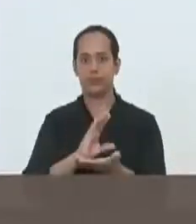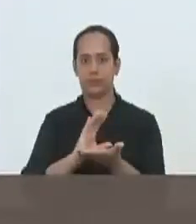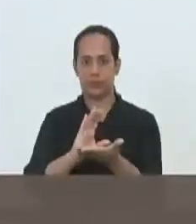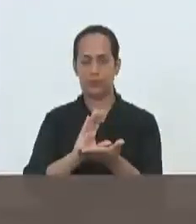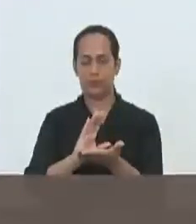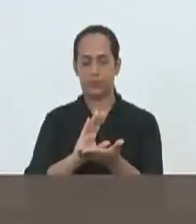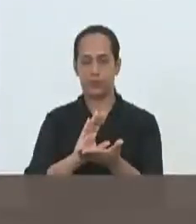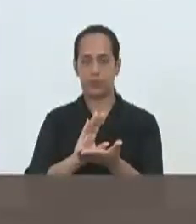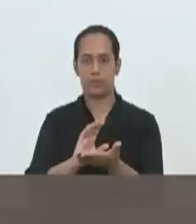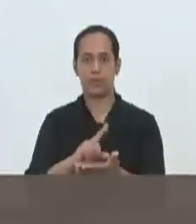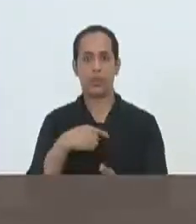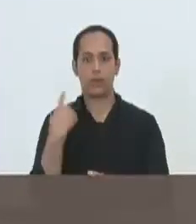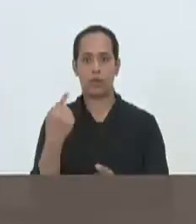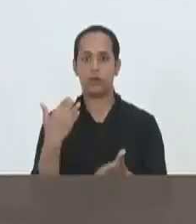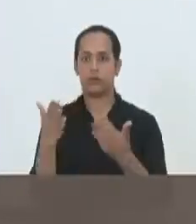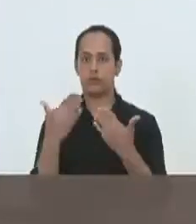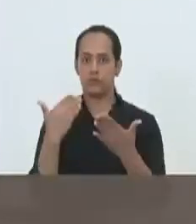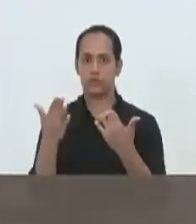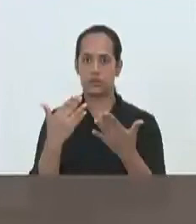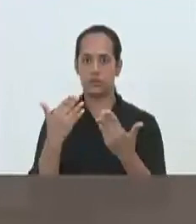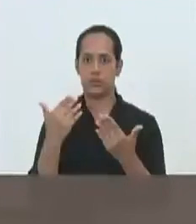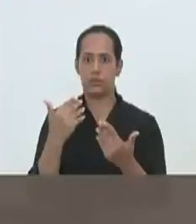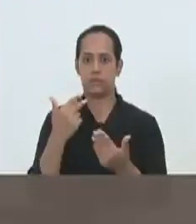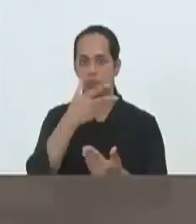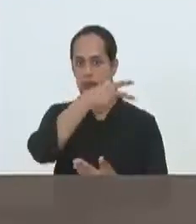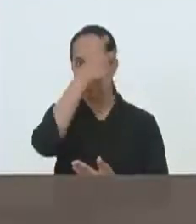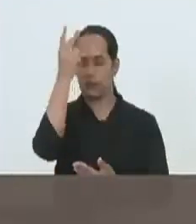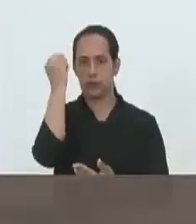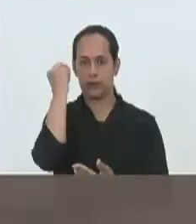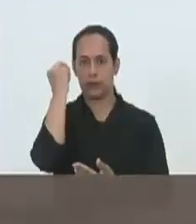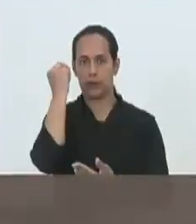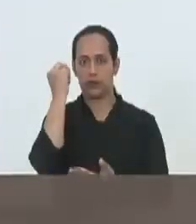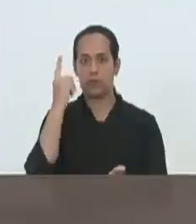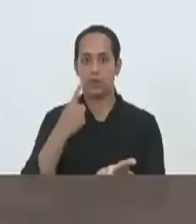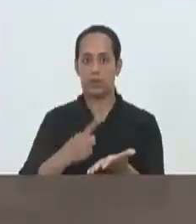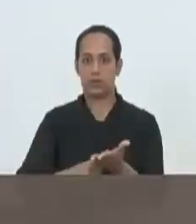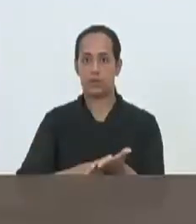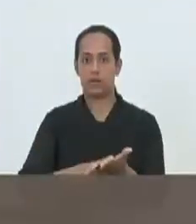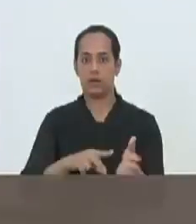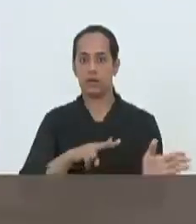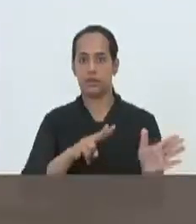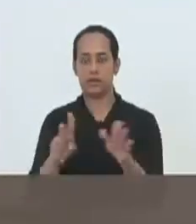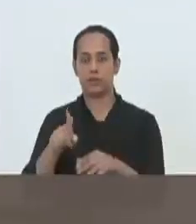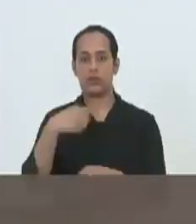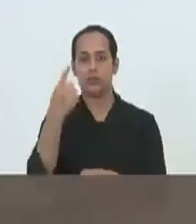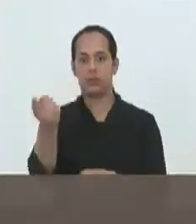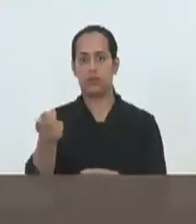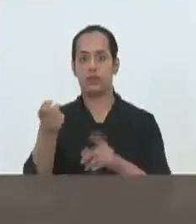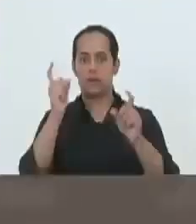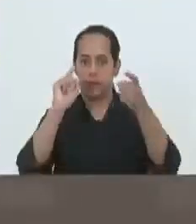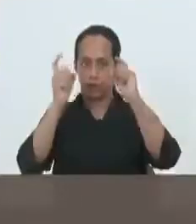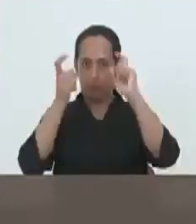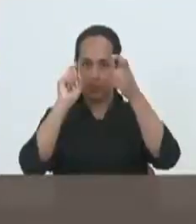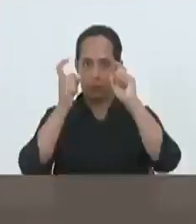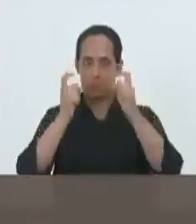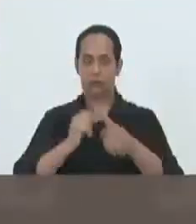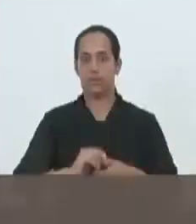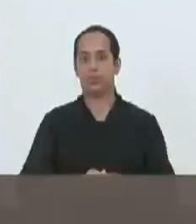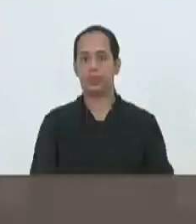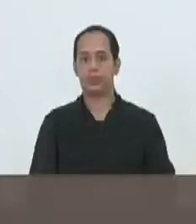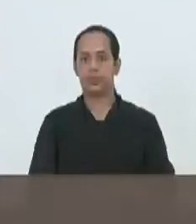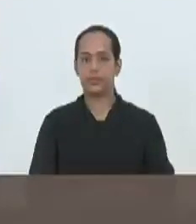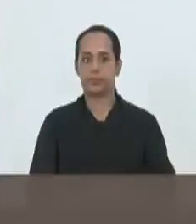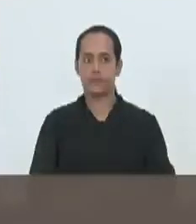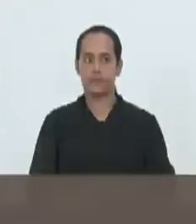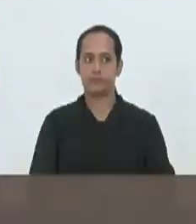discutindo com o prefeito a gente vai ter uma reunião próxima semana que vem e